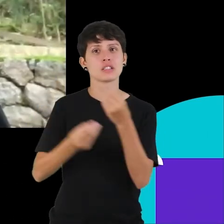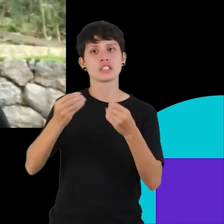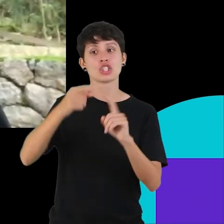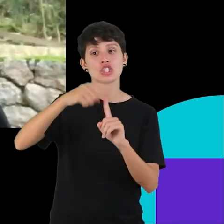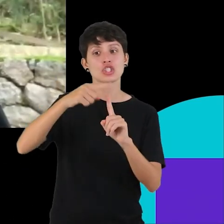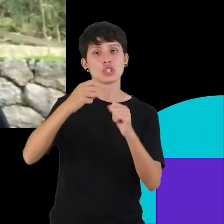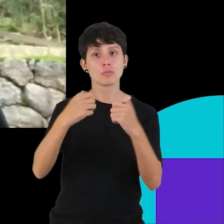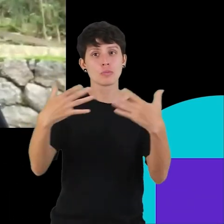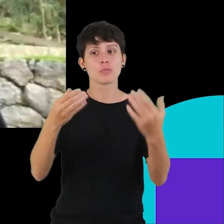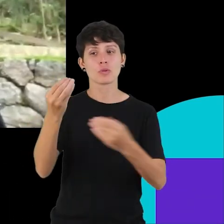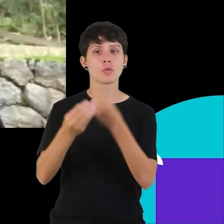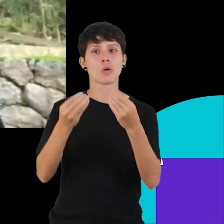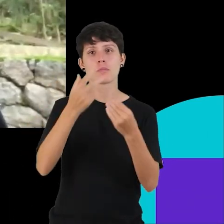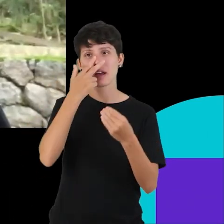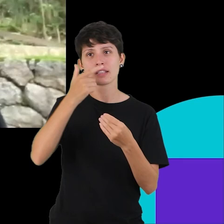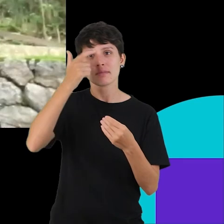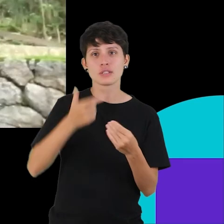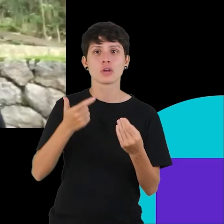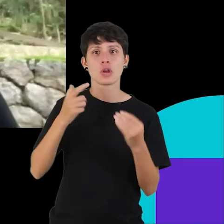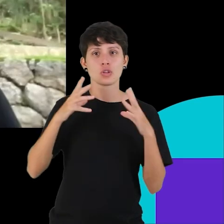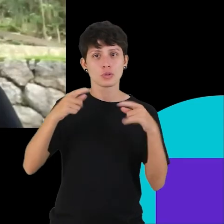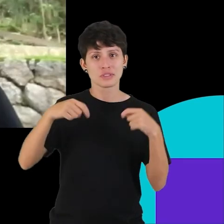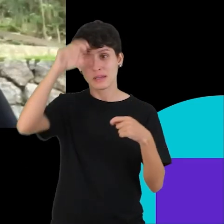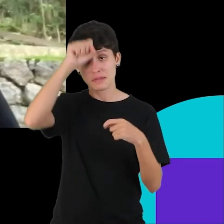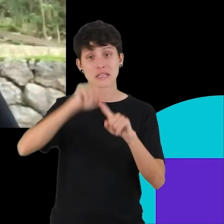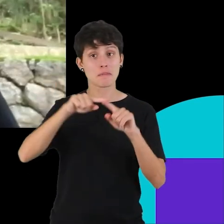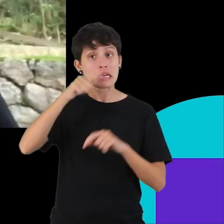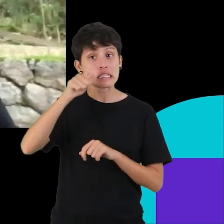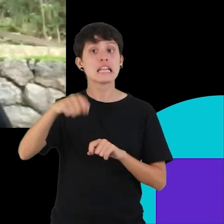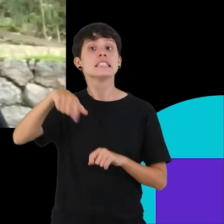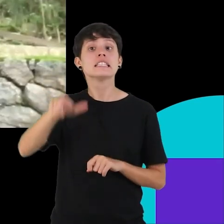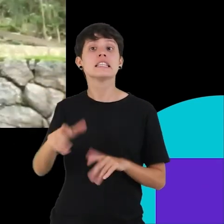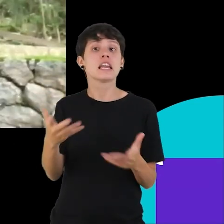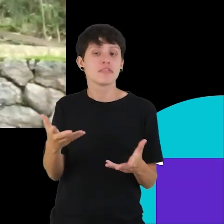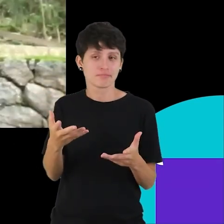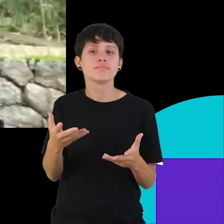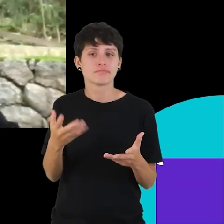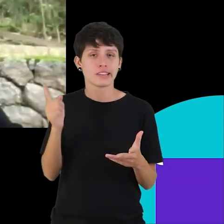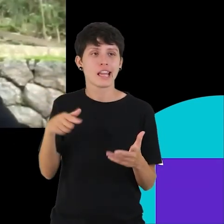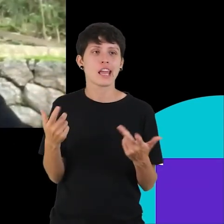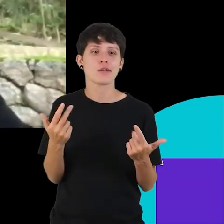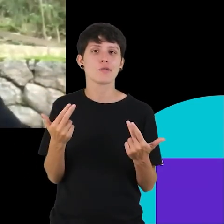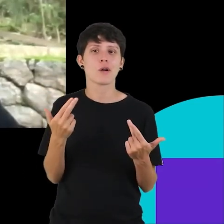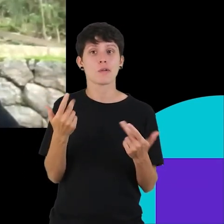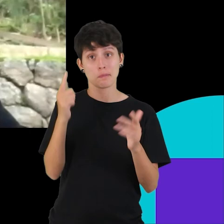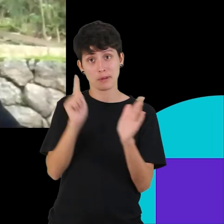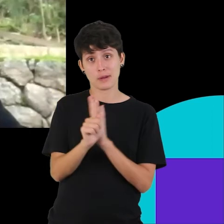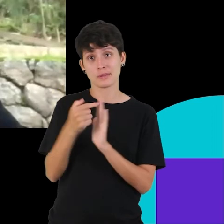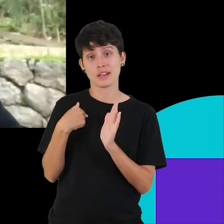desafios das iniciativas de vocês. Vou jogar a bola aí pro alto para quem quiser se